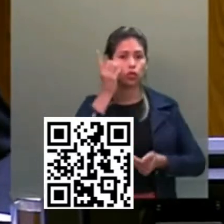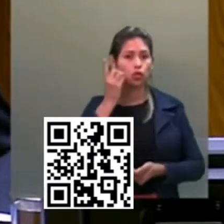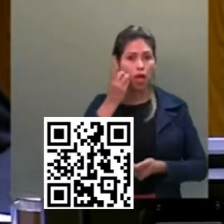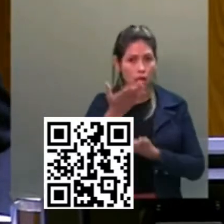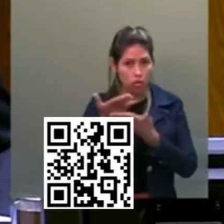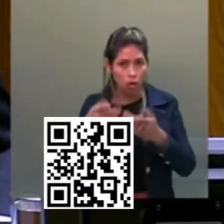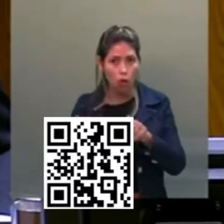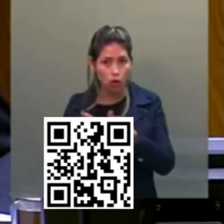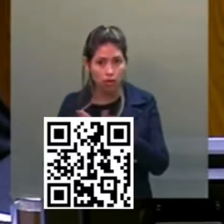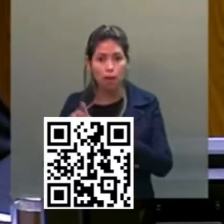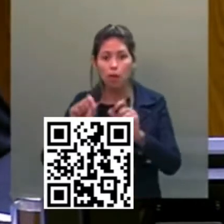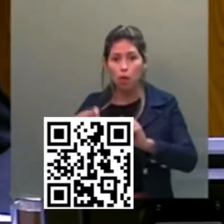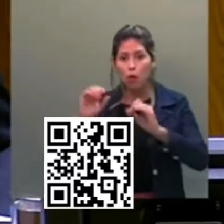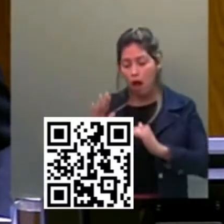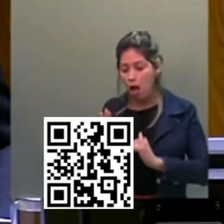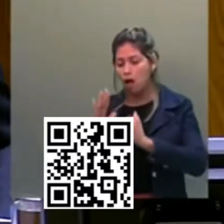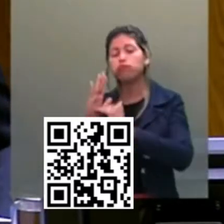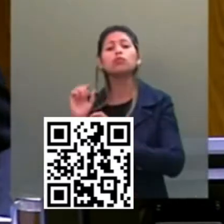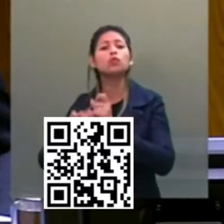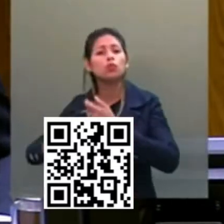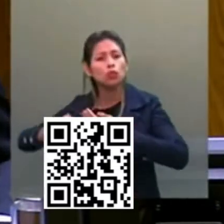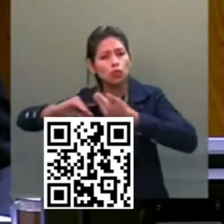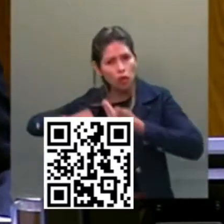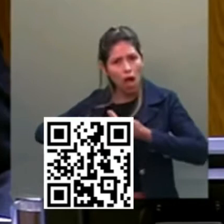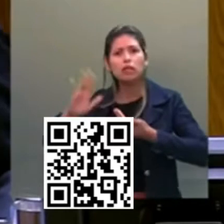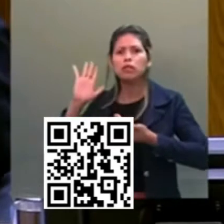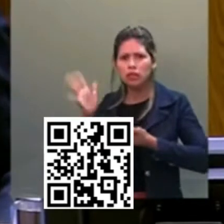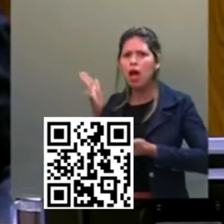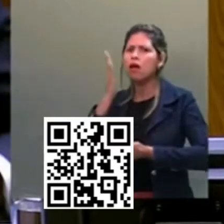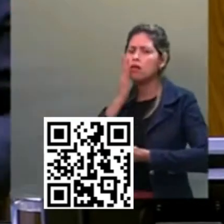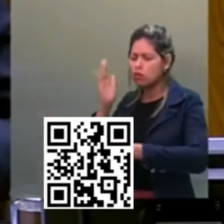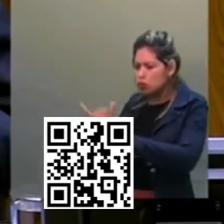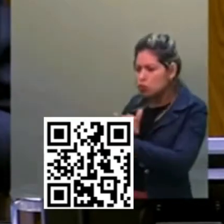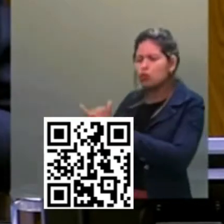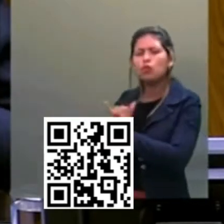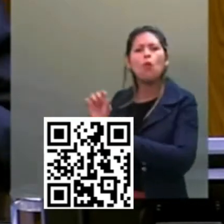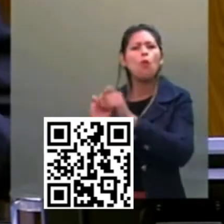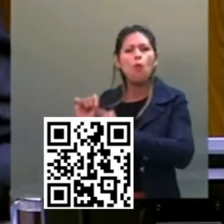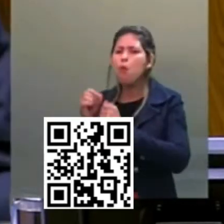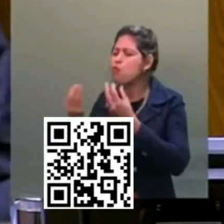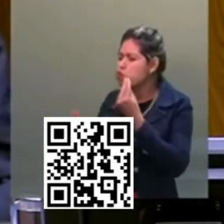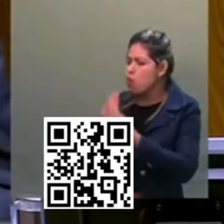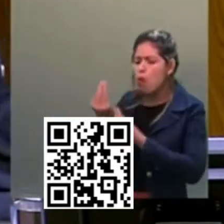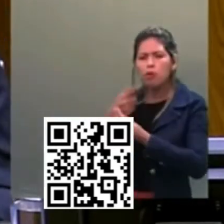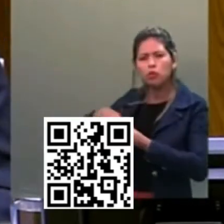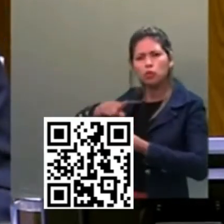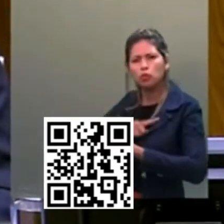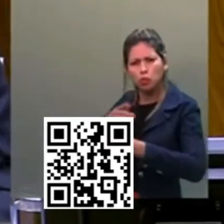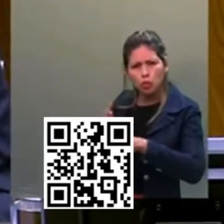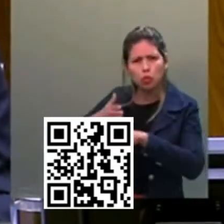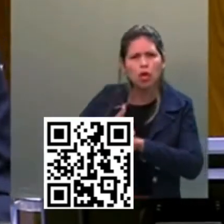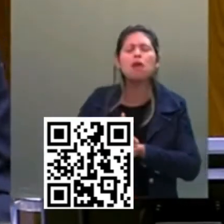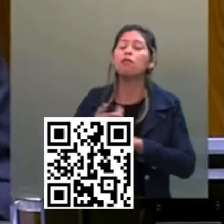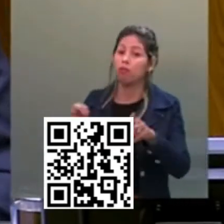Congresso Nacional, portanto, soube adaptar-se às circunstâncias impostas pela pandemia e conseguiu não apenas manter,